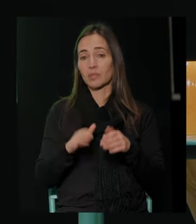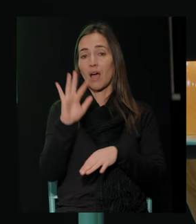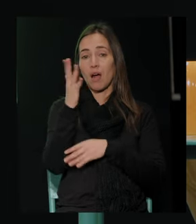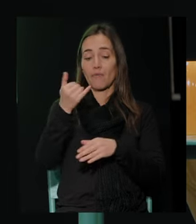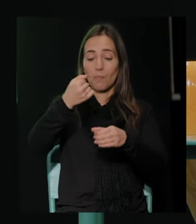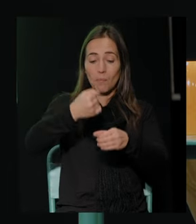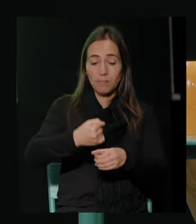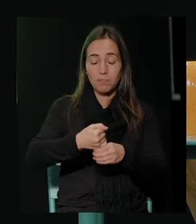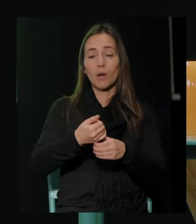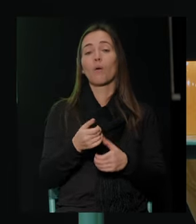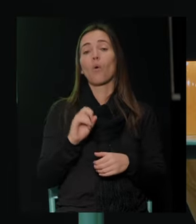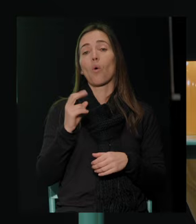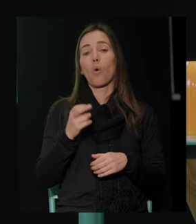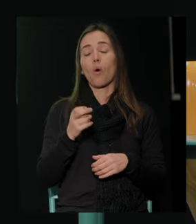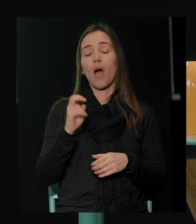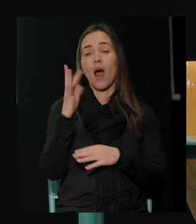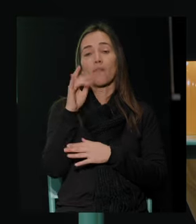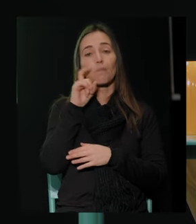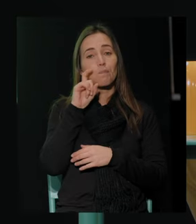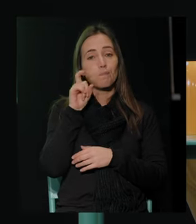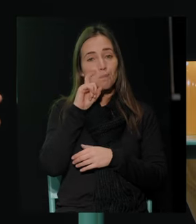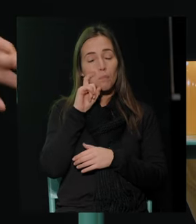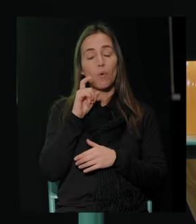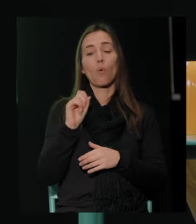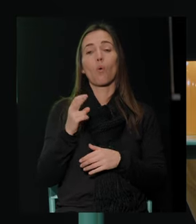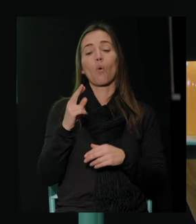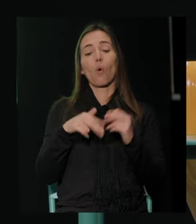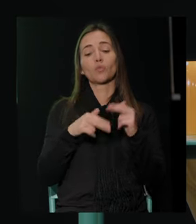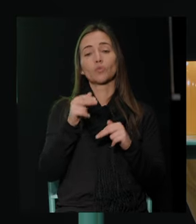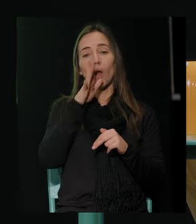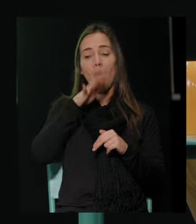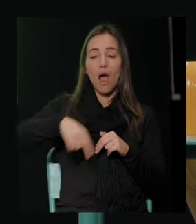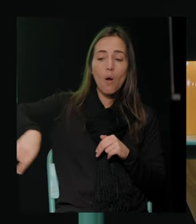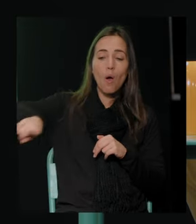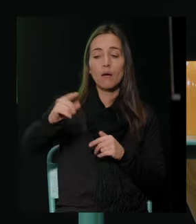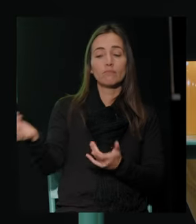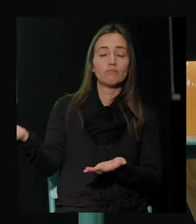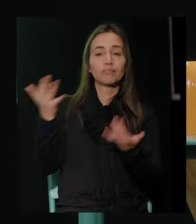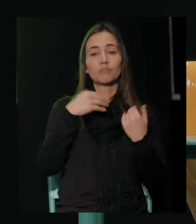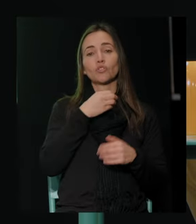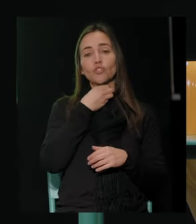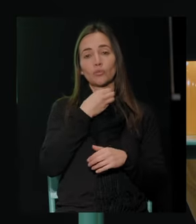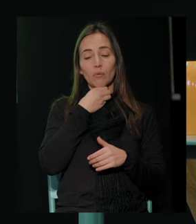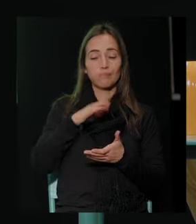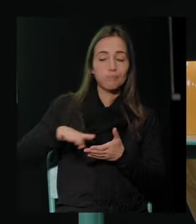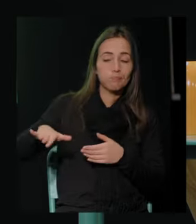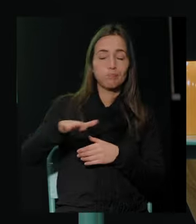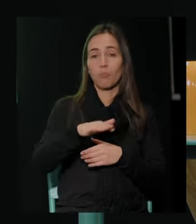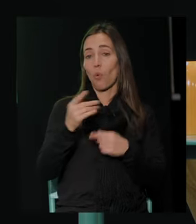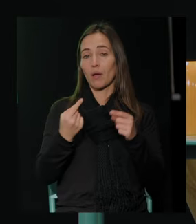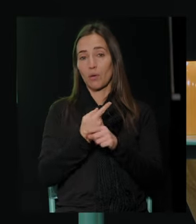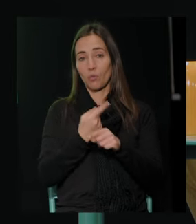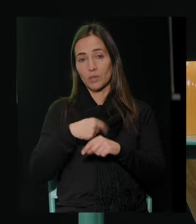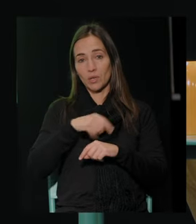árvore, ou preservar uma árvore, ou construir um charco para trazer os anfíbios na zona. Qualquer ação que façamos no